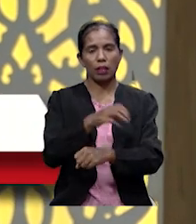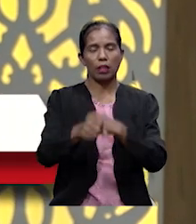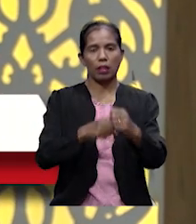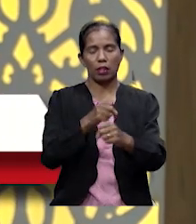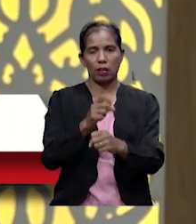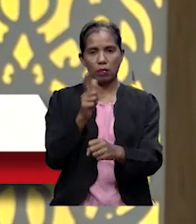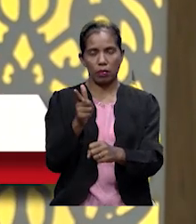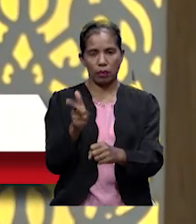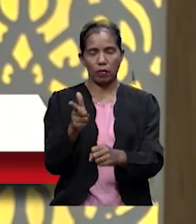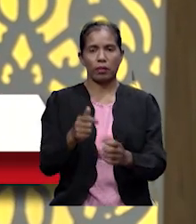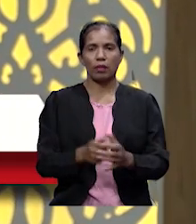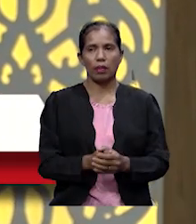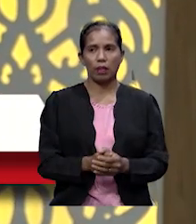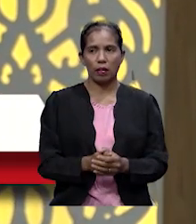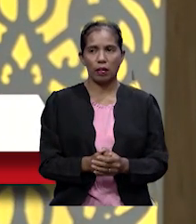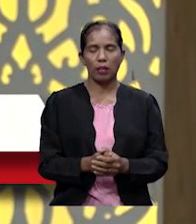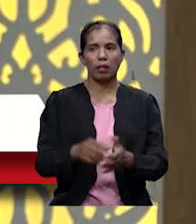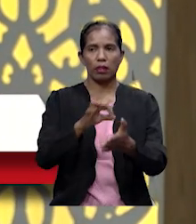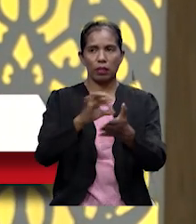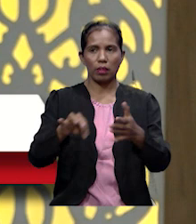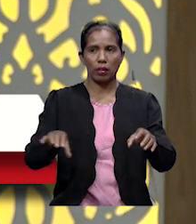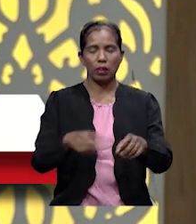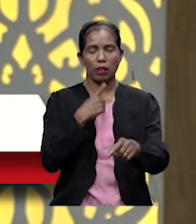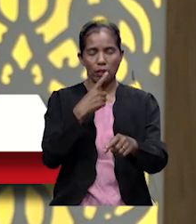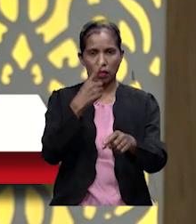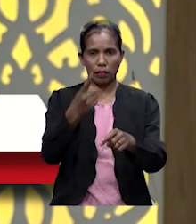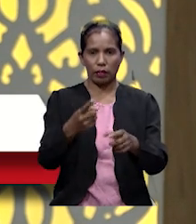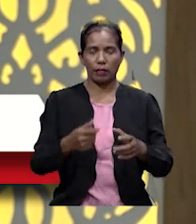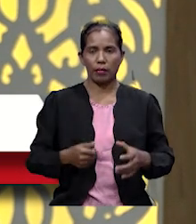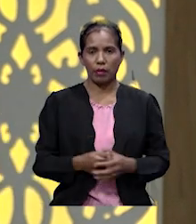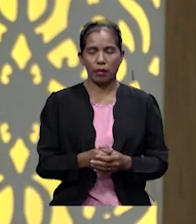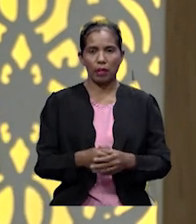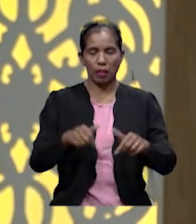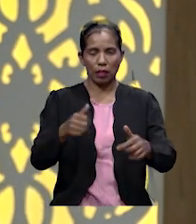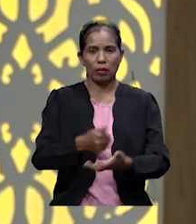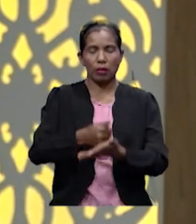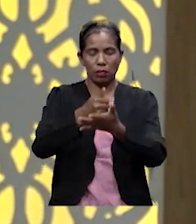nacional, igualmente assinala mais um ano de vida do Ministério Público do Timor-Leste.